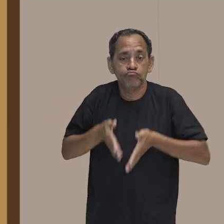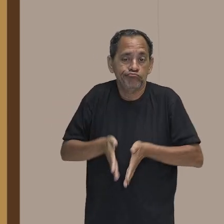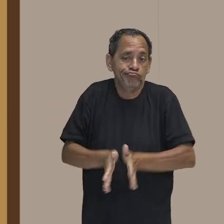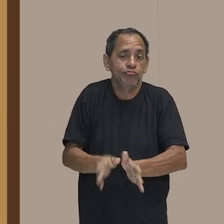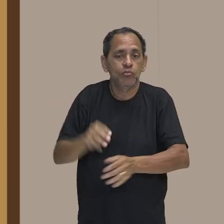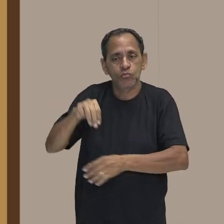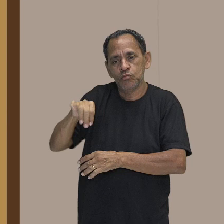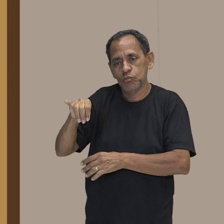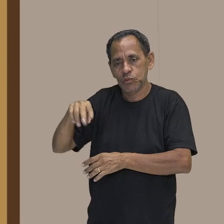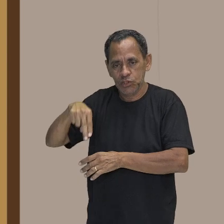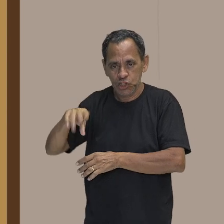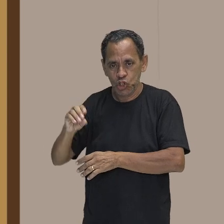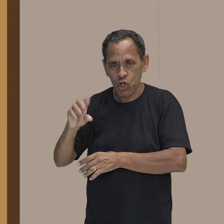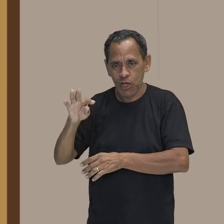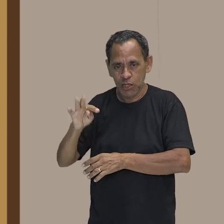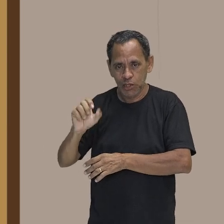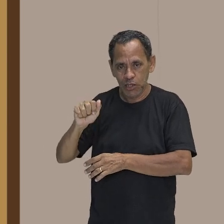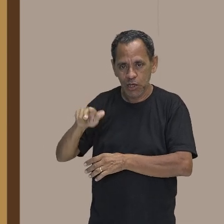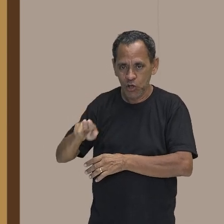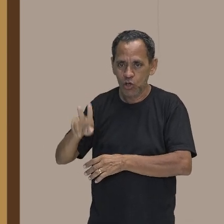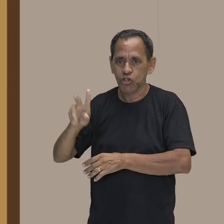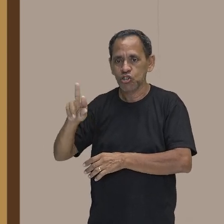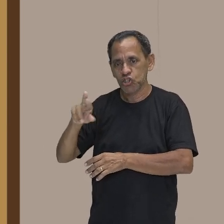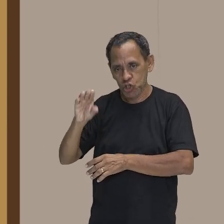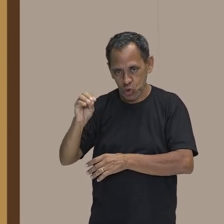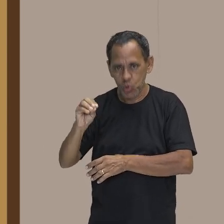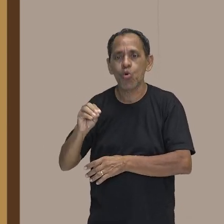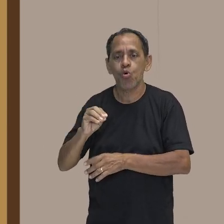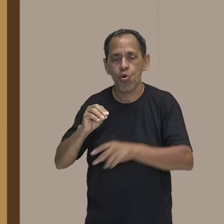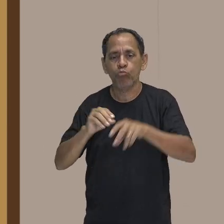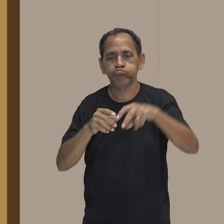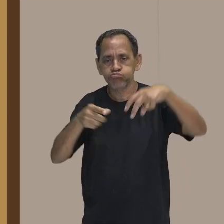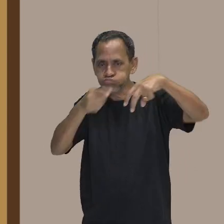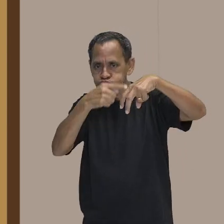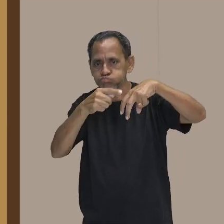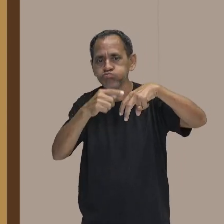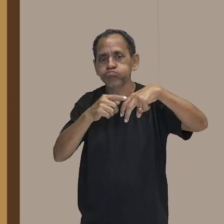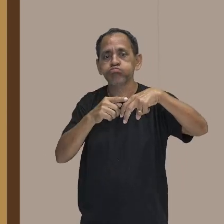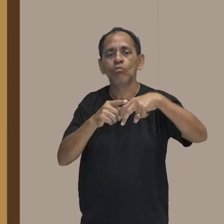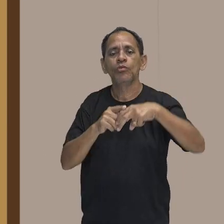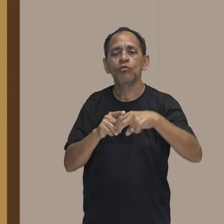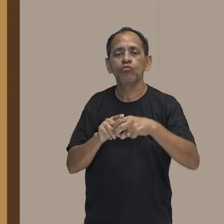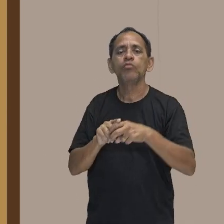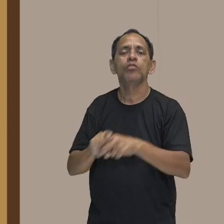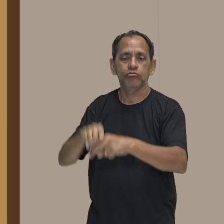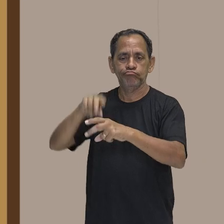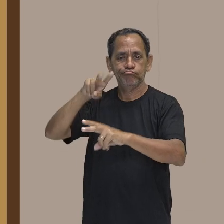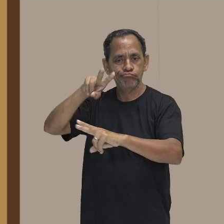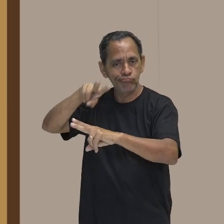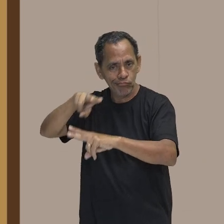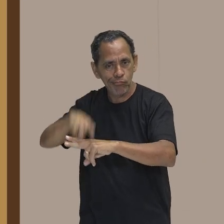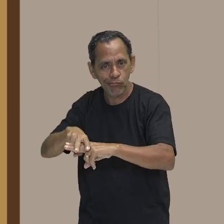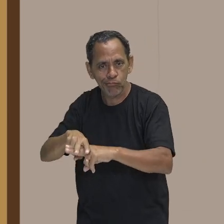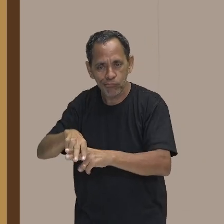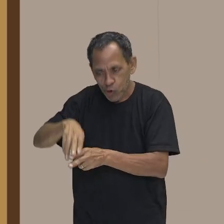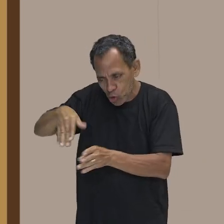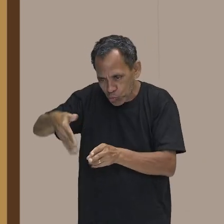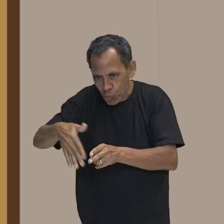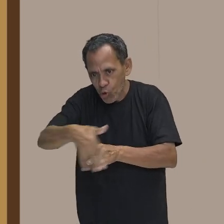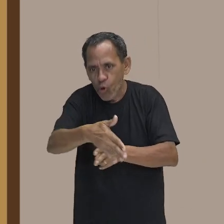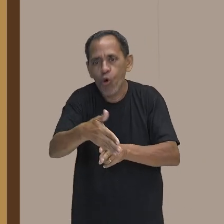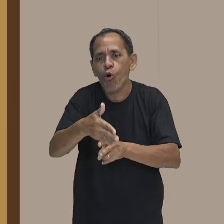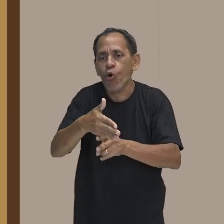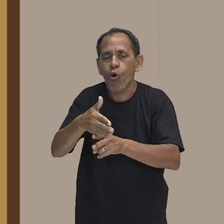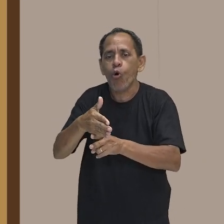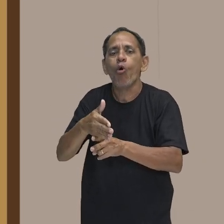gente? Nos mitos gregos, Minotauro foi aprisionado em um labirinto construído a mando do rei